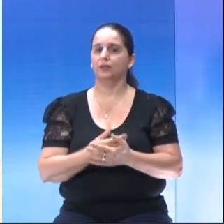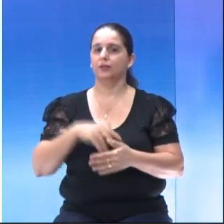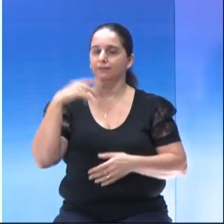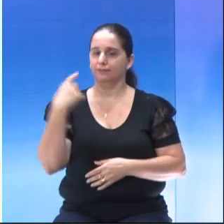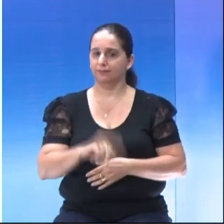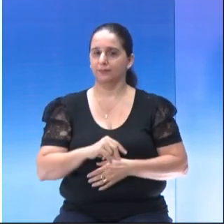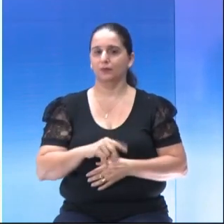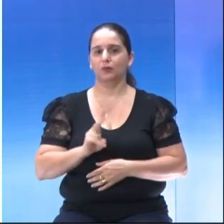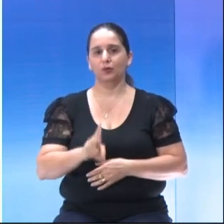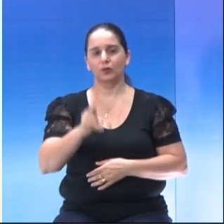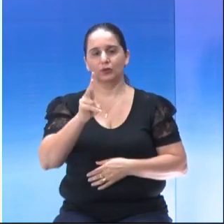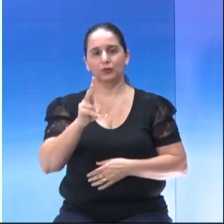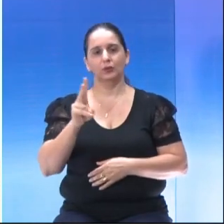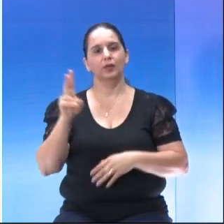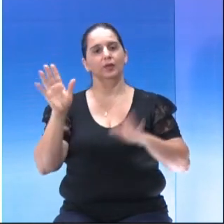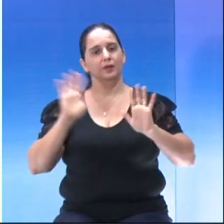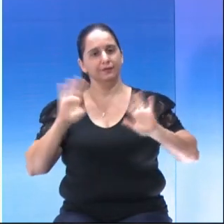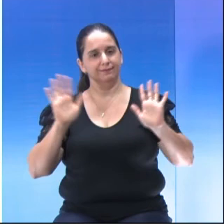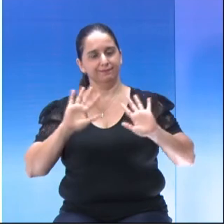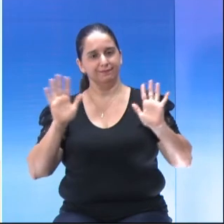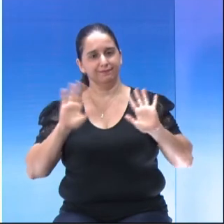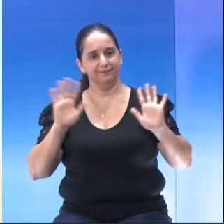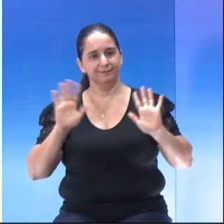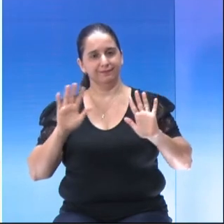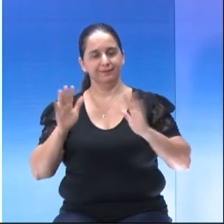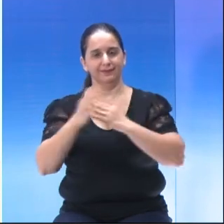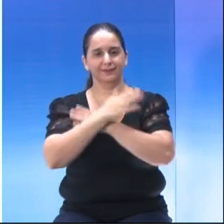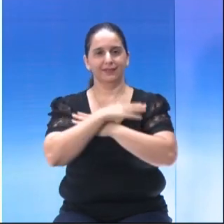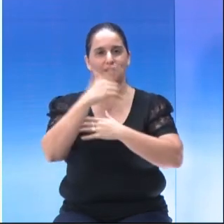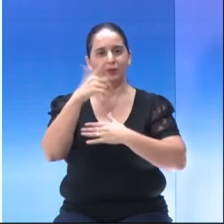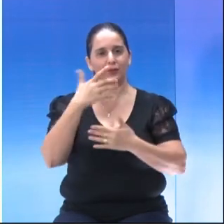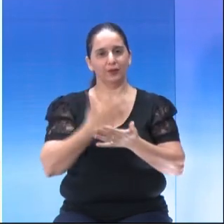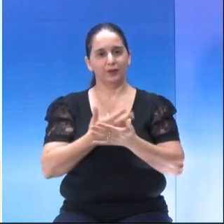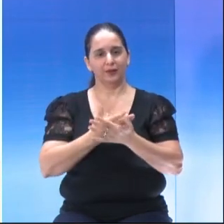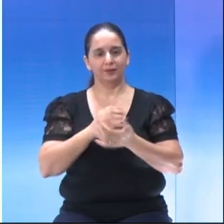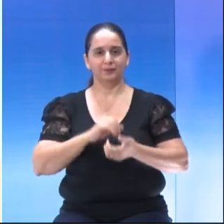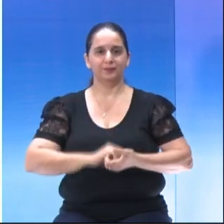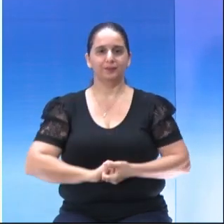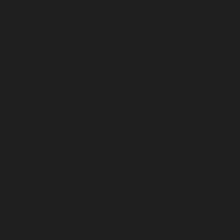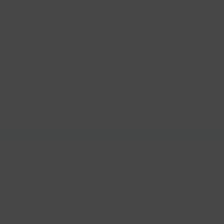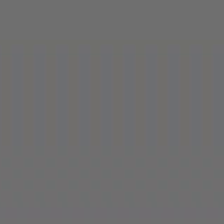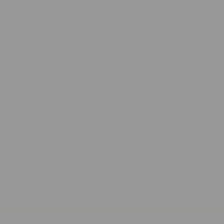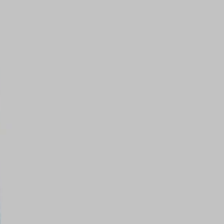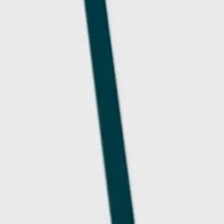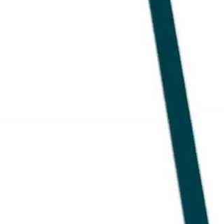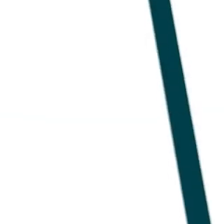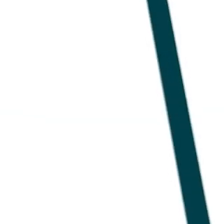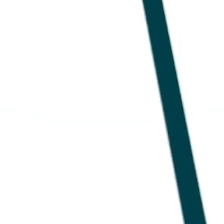cadeira, vamos estudar. Valeu, beleza, um abraço e até outra oportunidade.